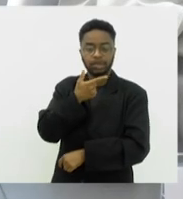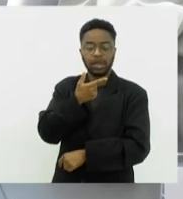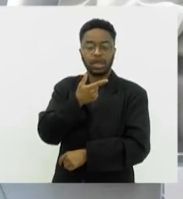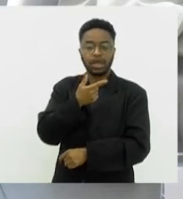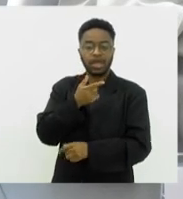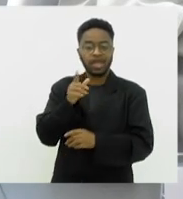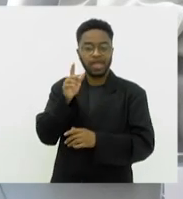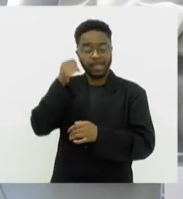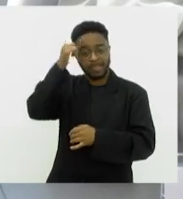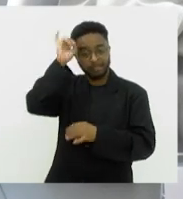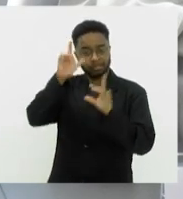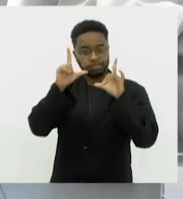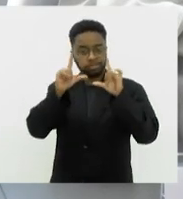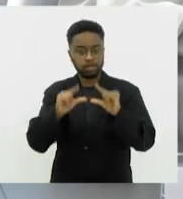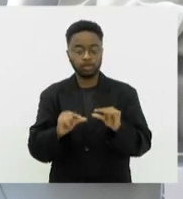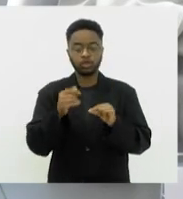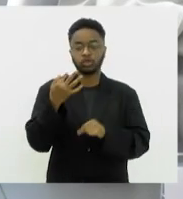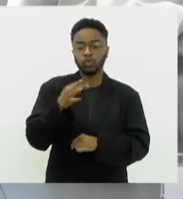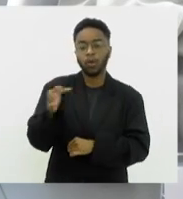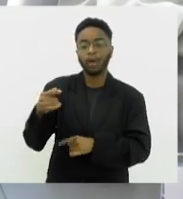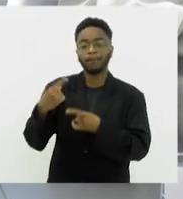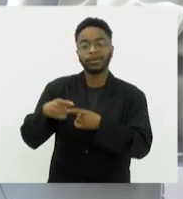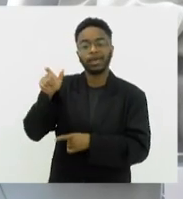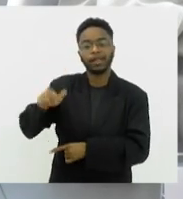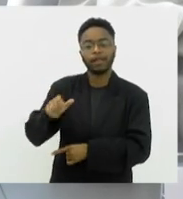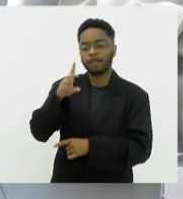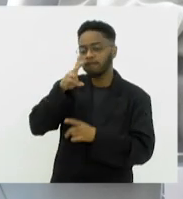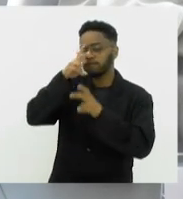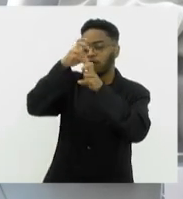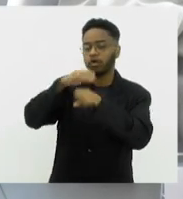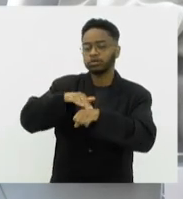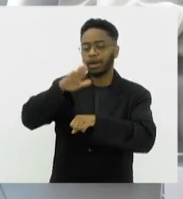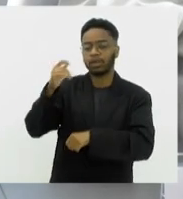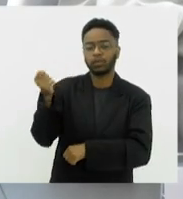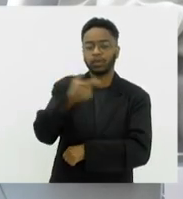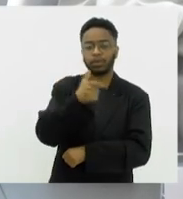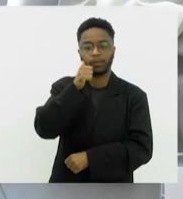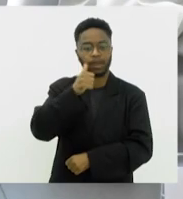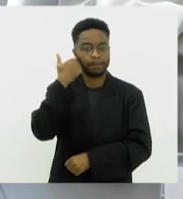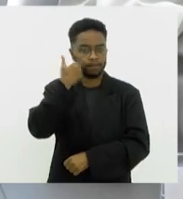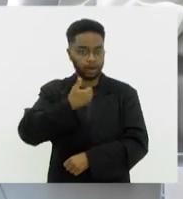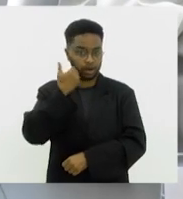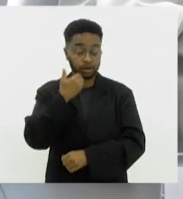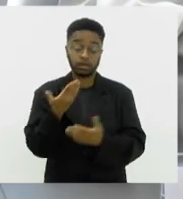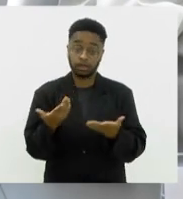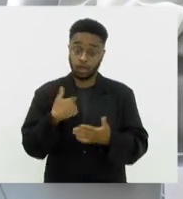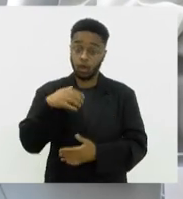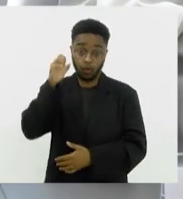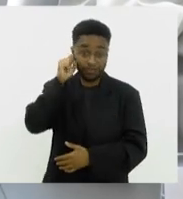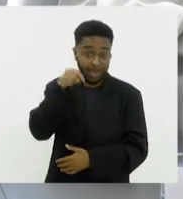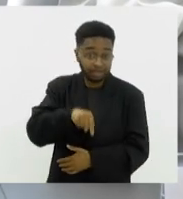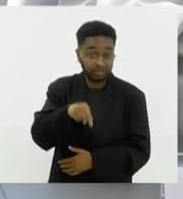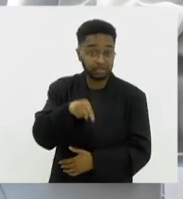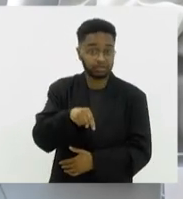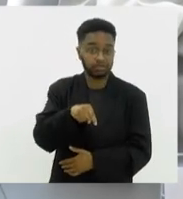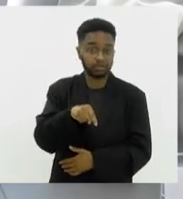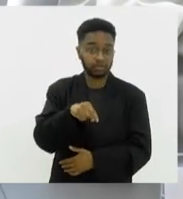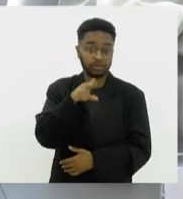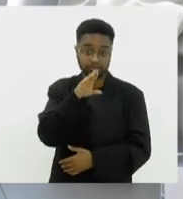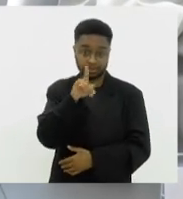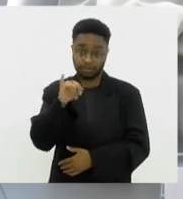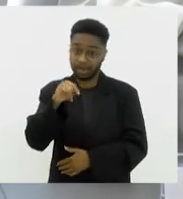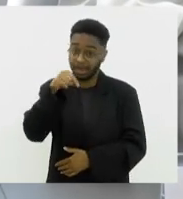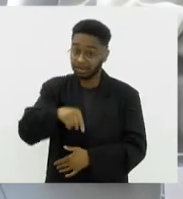necessária na hora do parto porque elas são consideradas mais fortes do que mulheres brancas isso eu ouvi aqui na CPI dessa